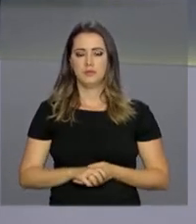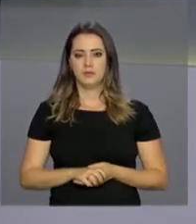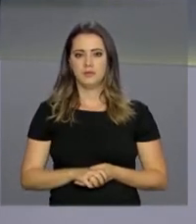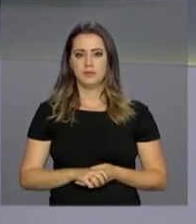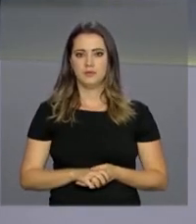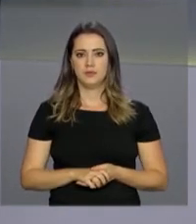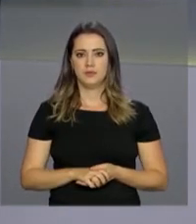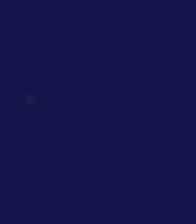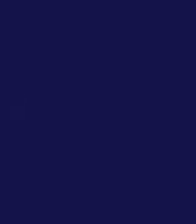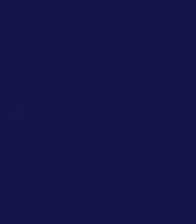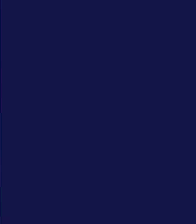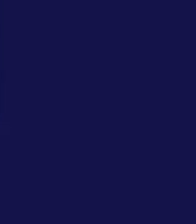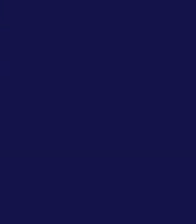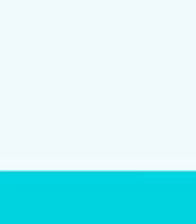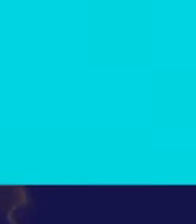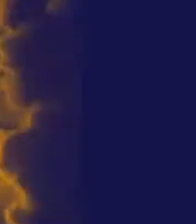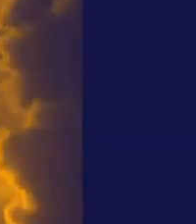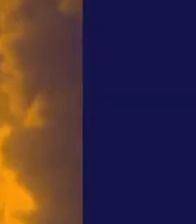federal